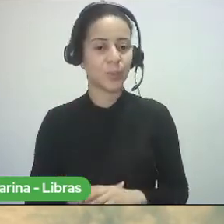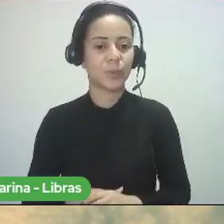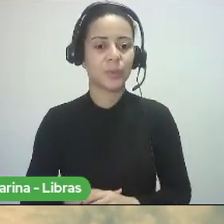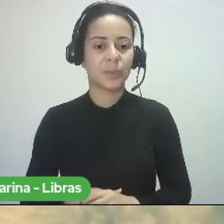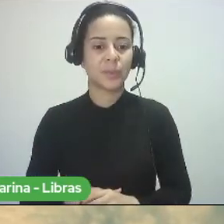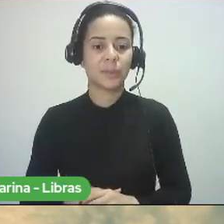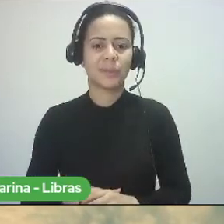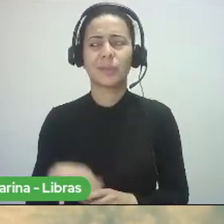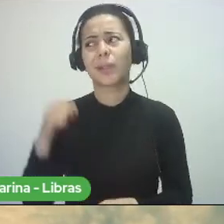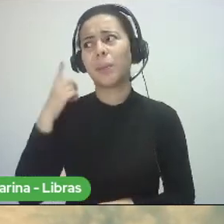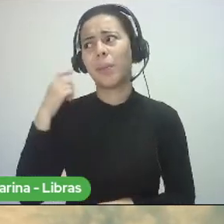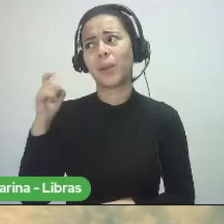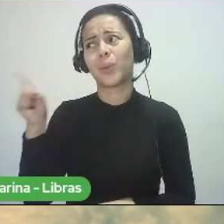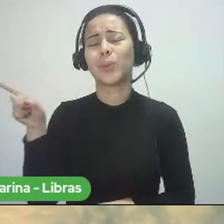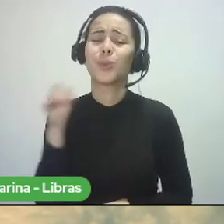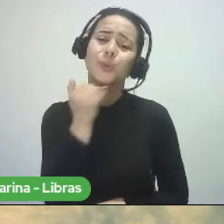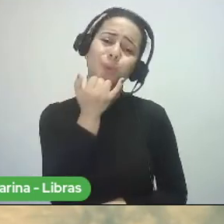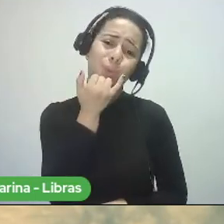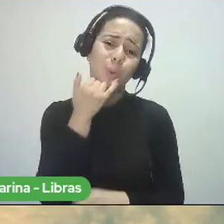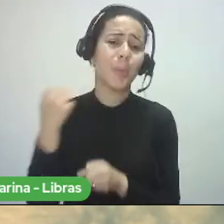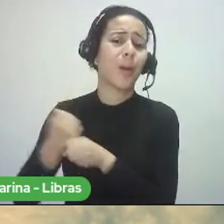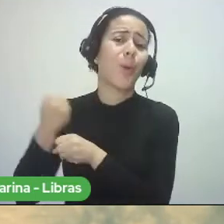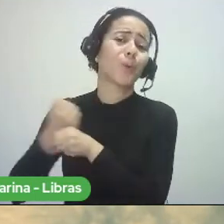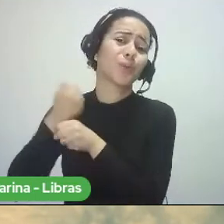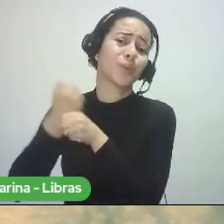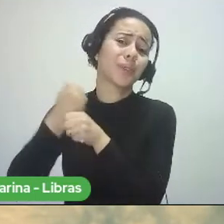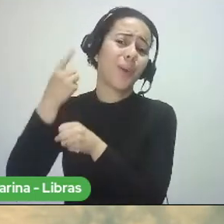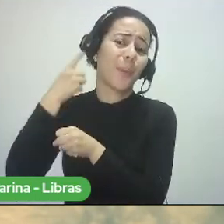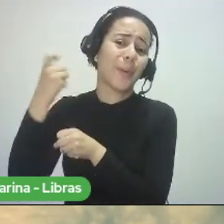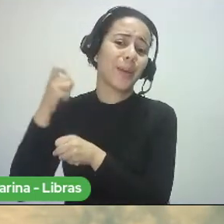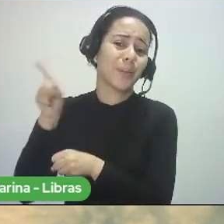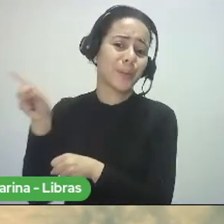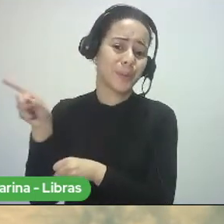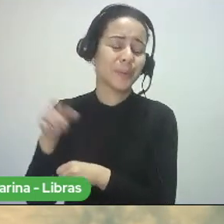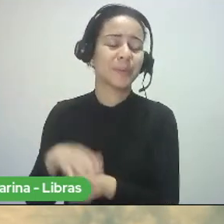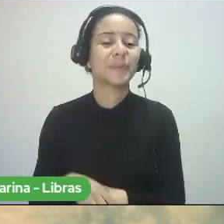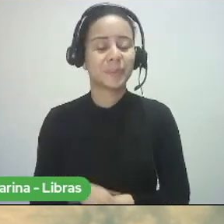aqui, não. Tá bom, tranquilo.